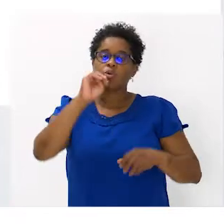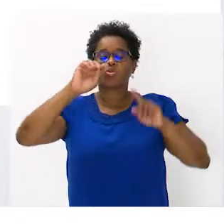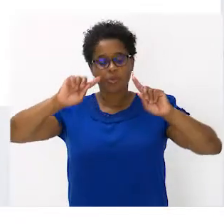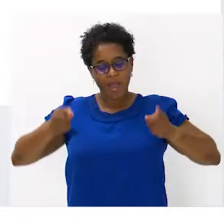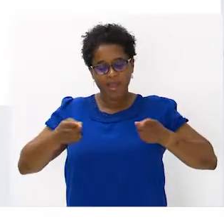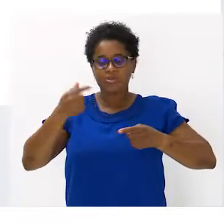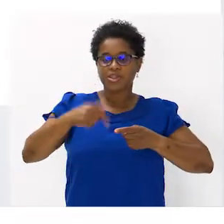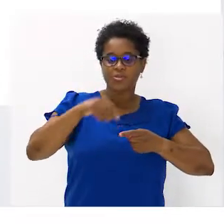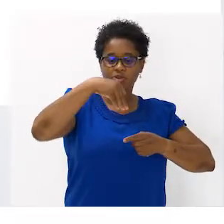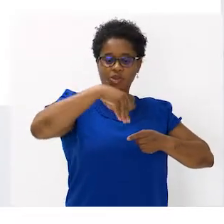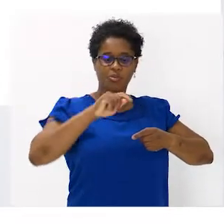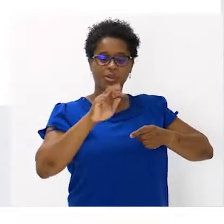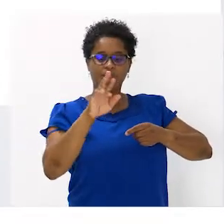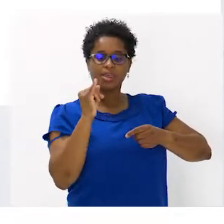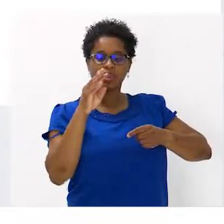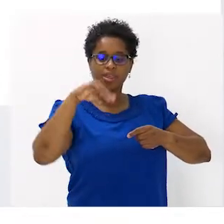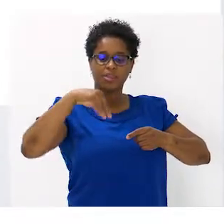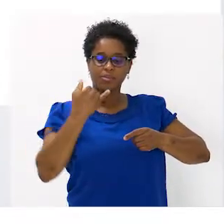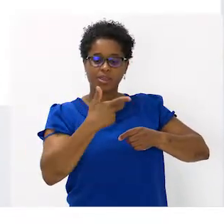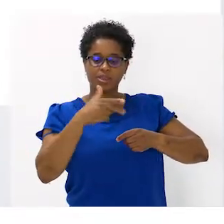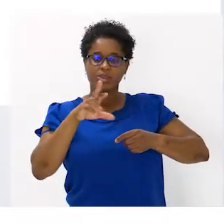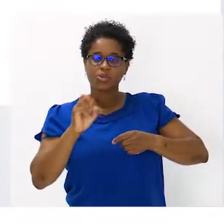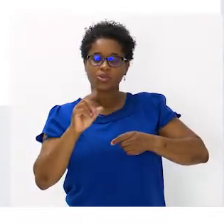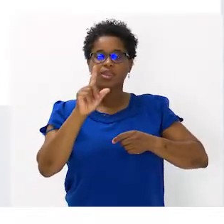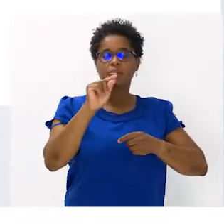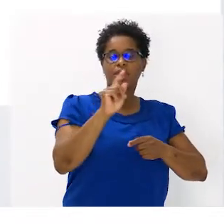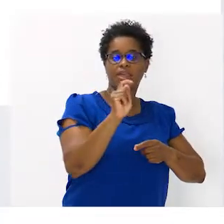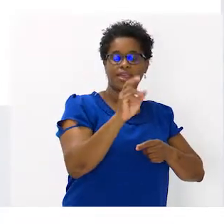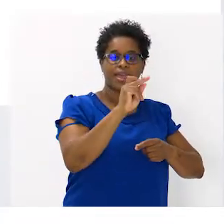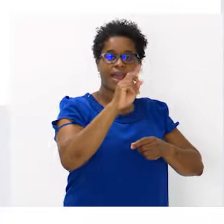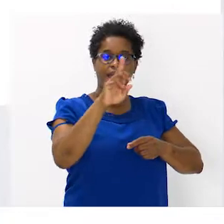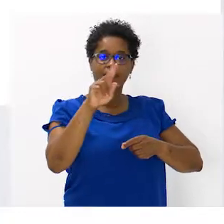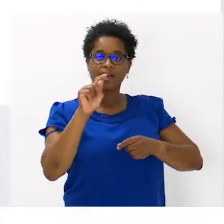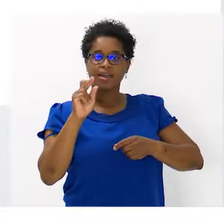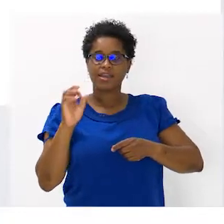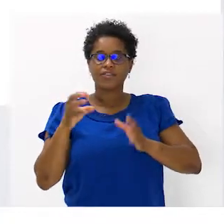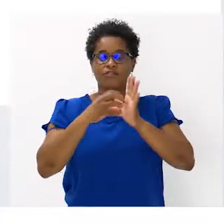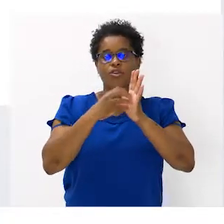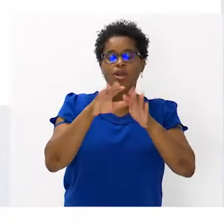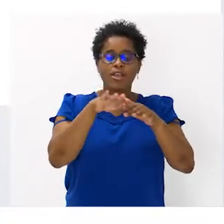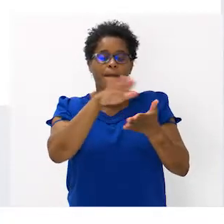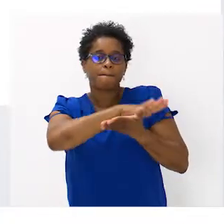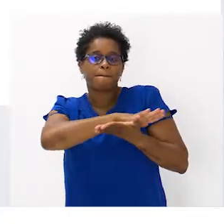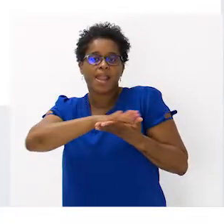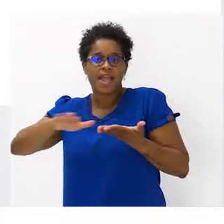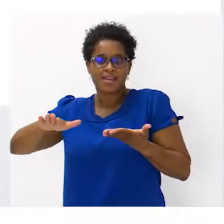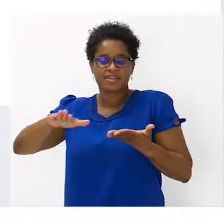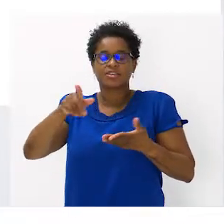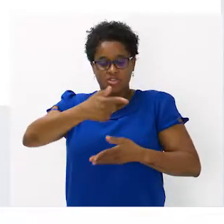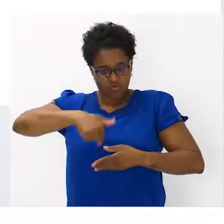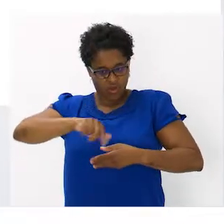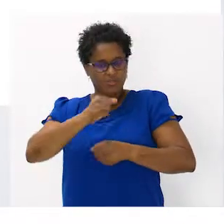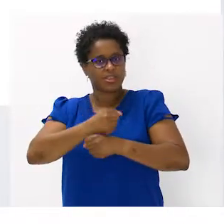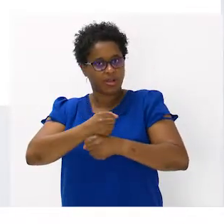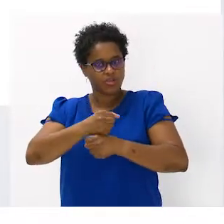Como sumário temos perímetro e área de figuras planas. Nós vamos trabalhar com figuras